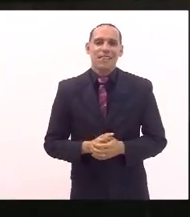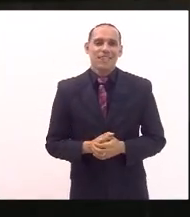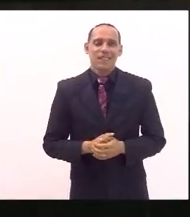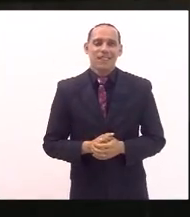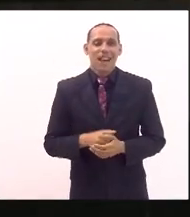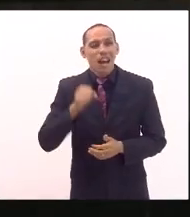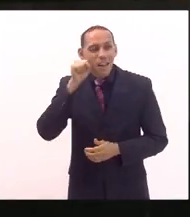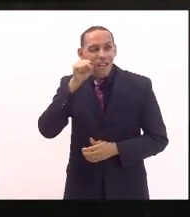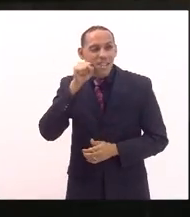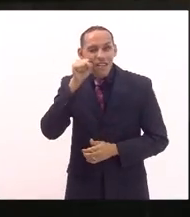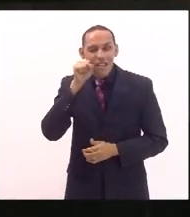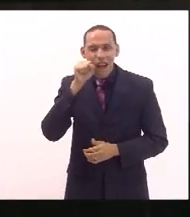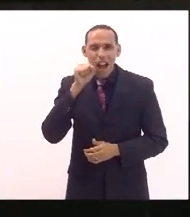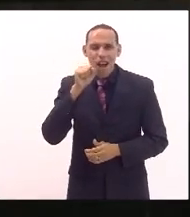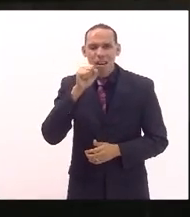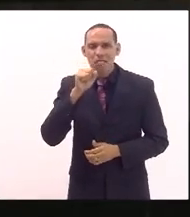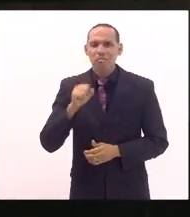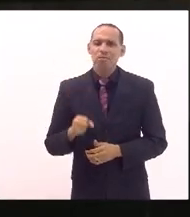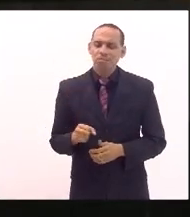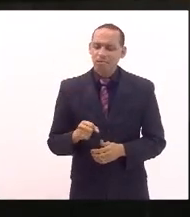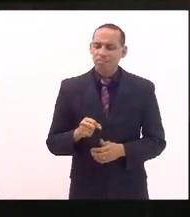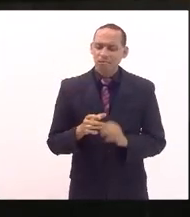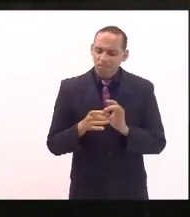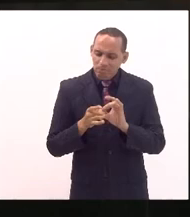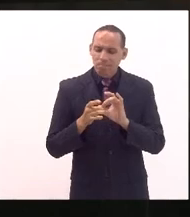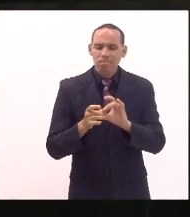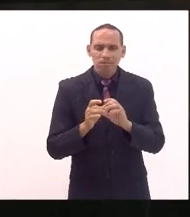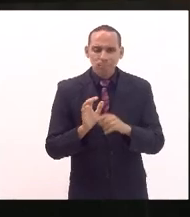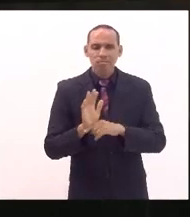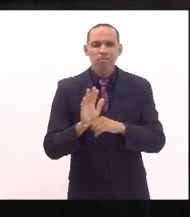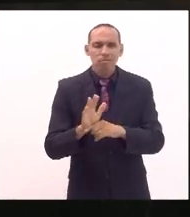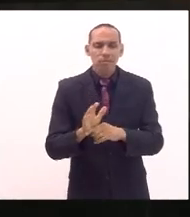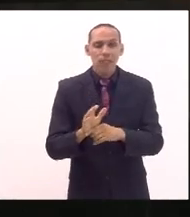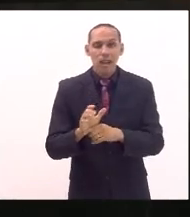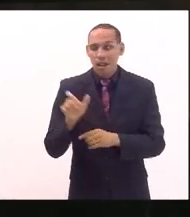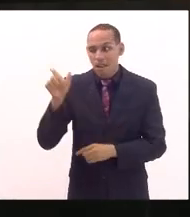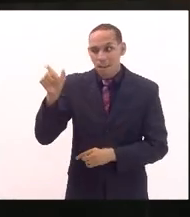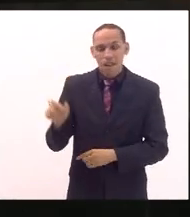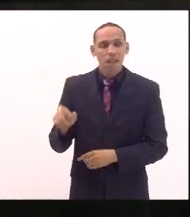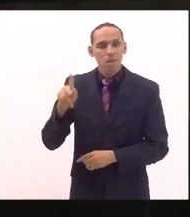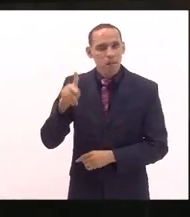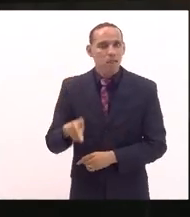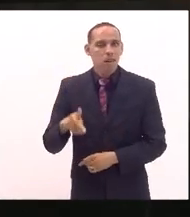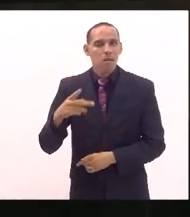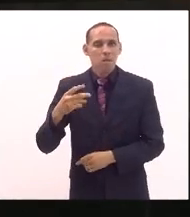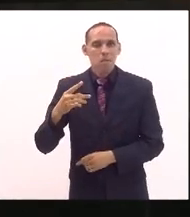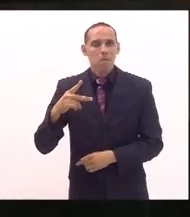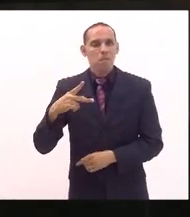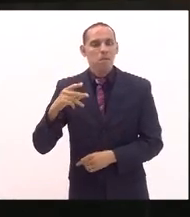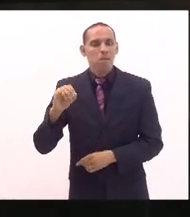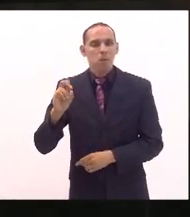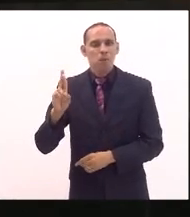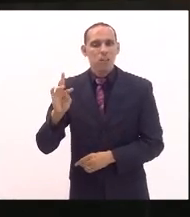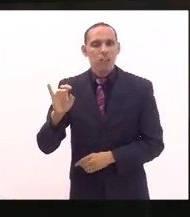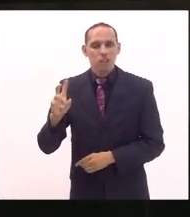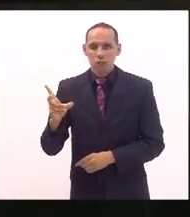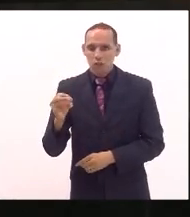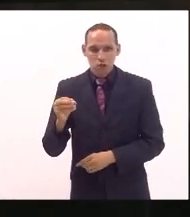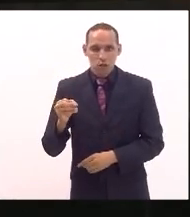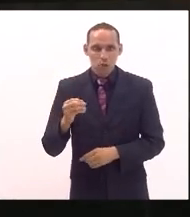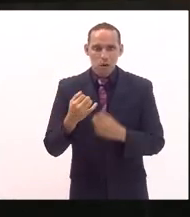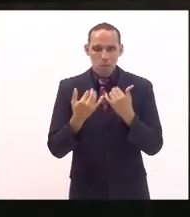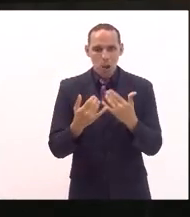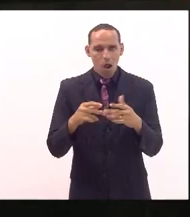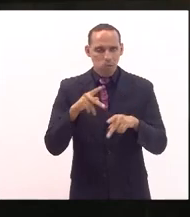senadores que sim Boo irão ajudar apesar do presidente postinho ele não ter participado antes da audiência pública porque